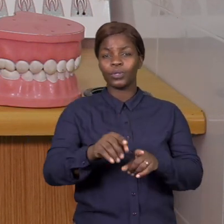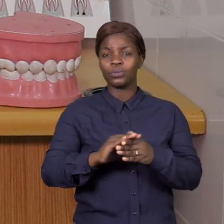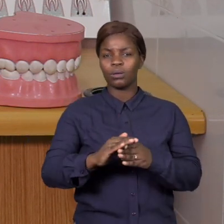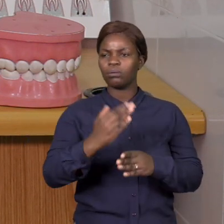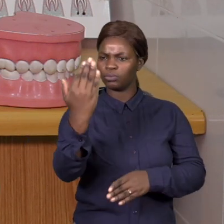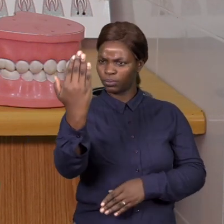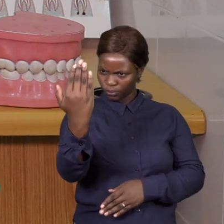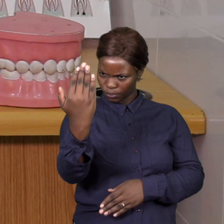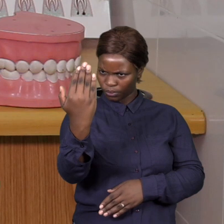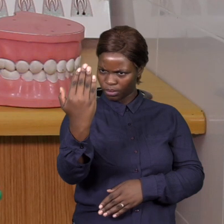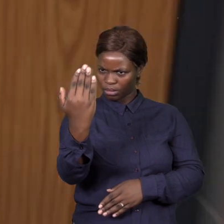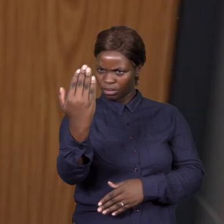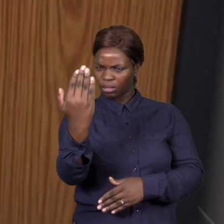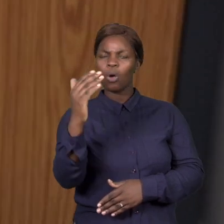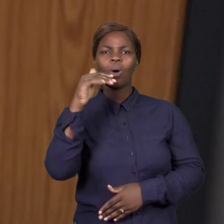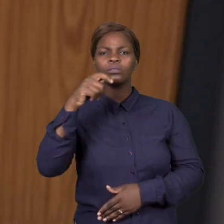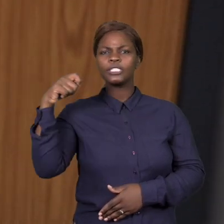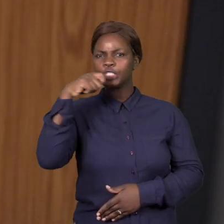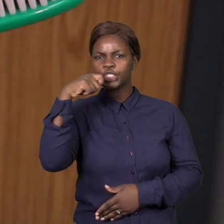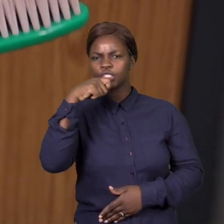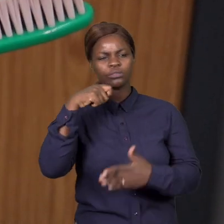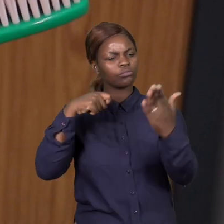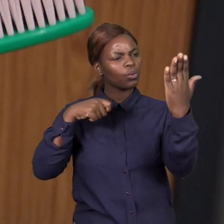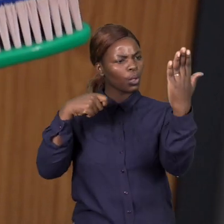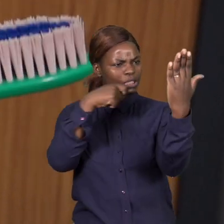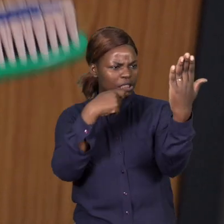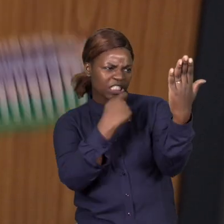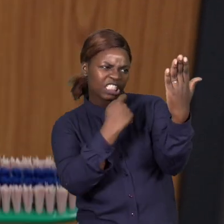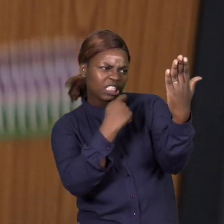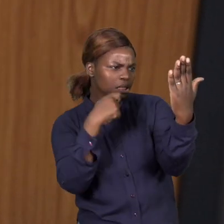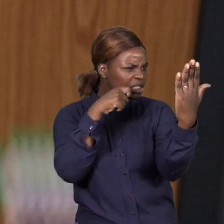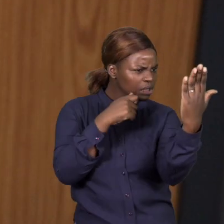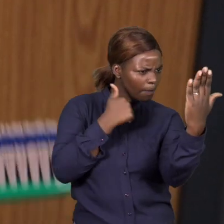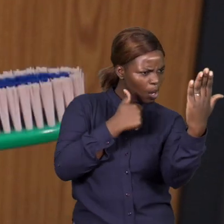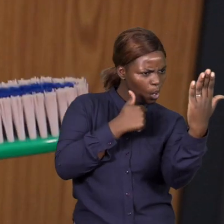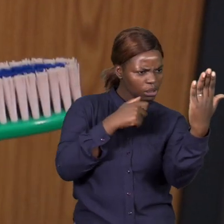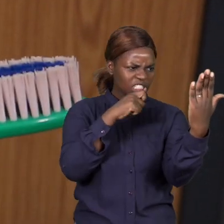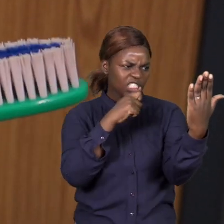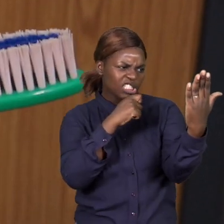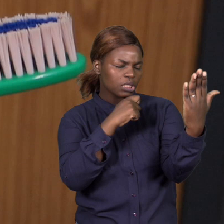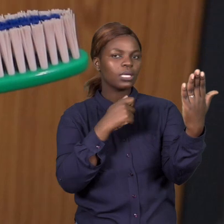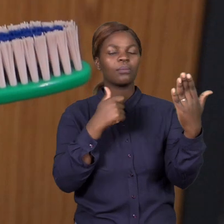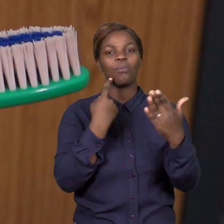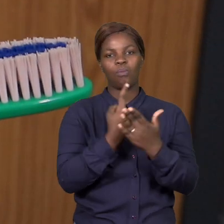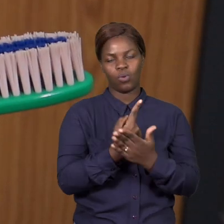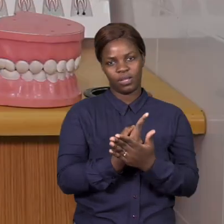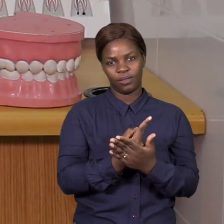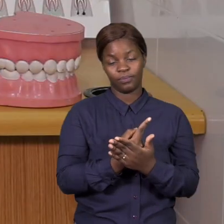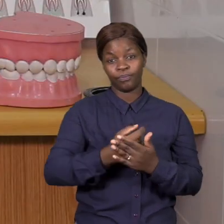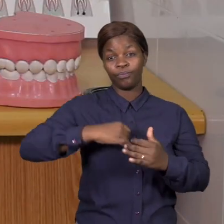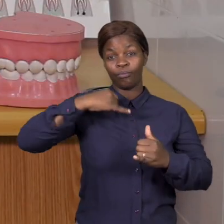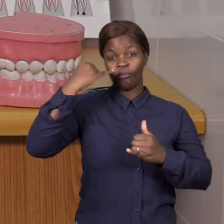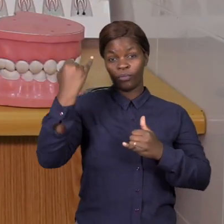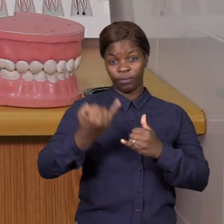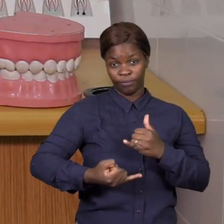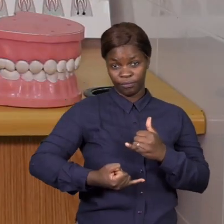a passar a escova. Então, feito isto, lavamos a escova, sacudimos, colocamos a pasta de dente